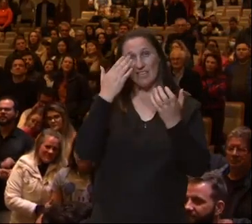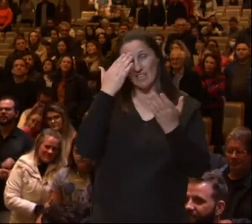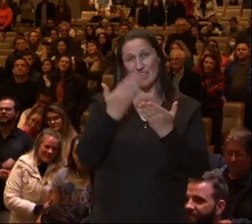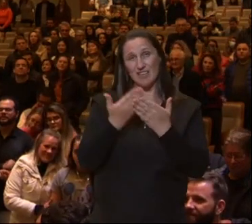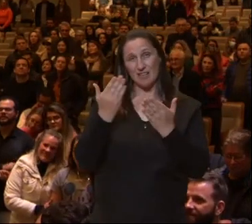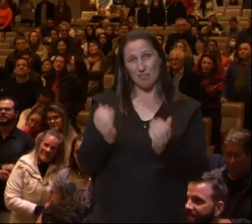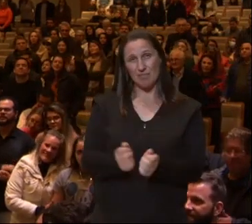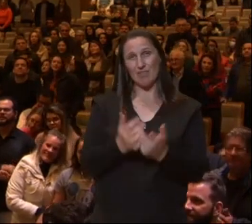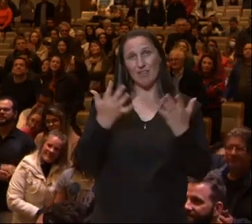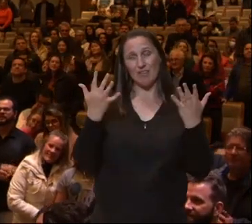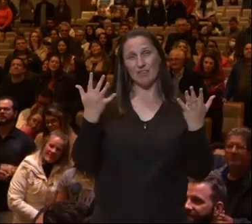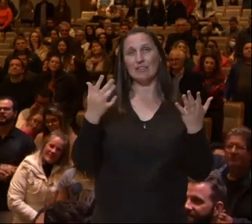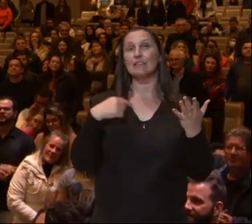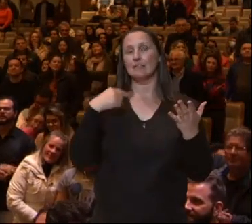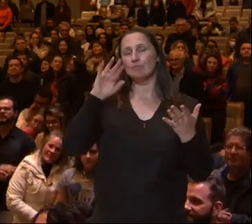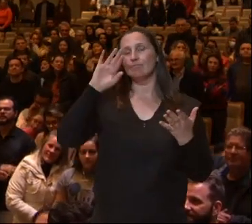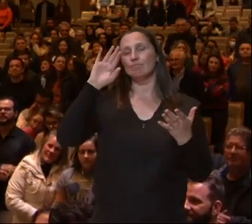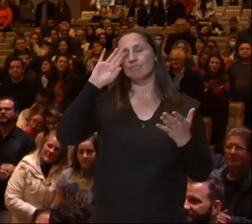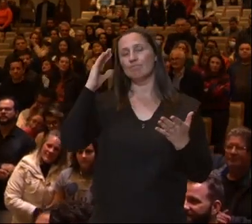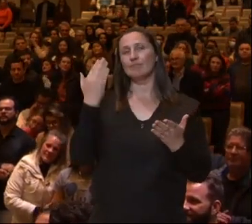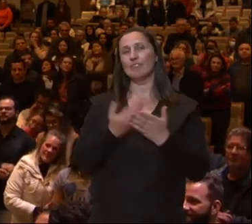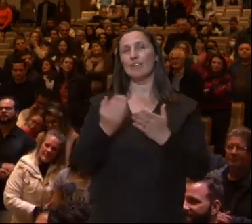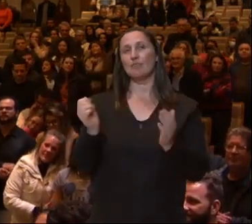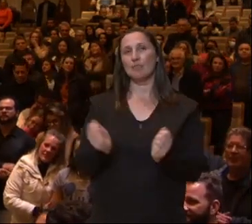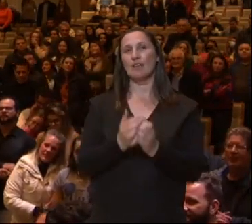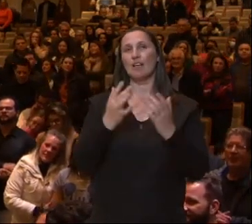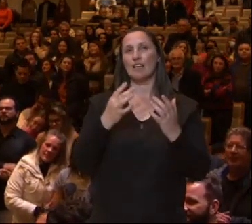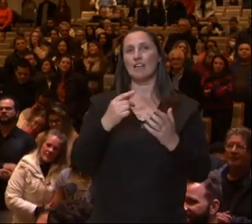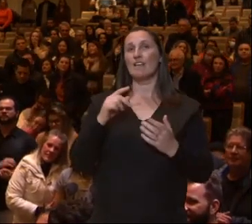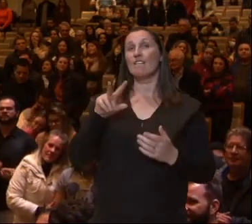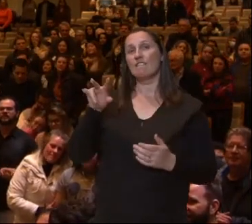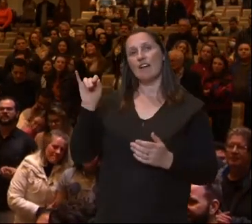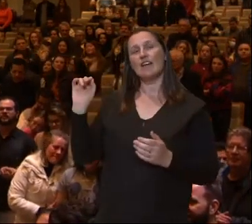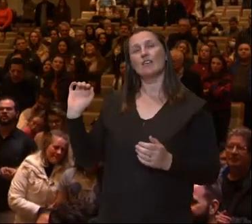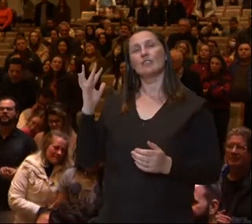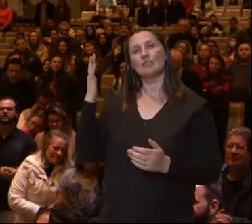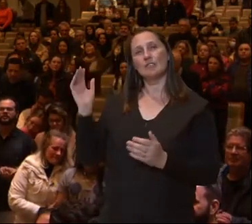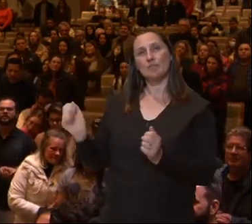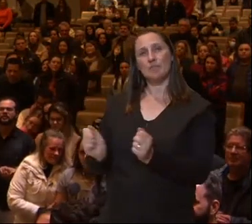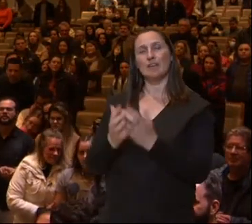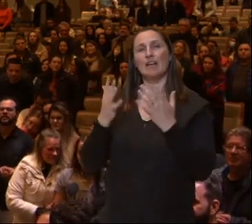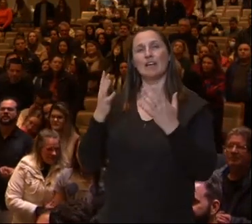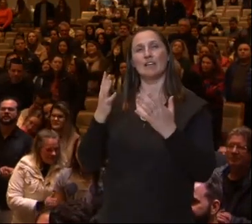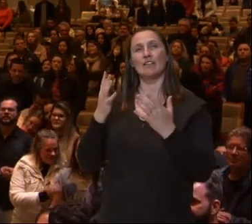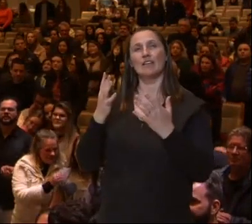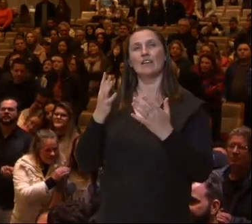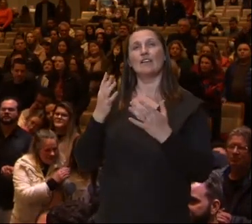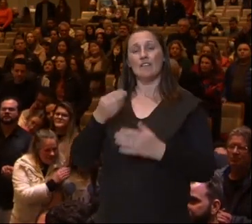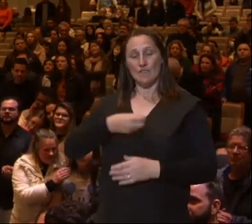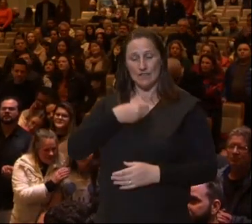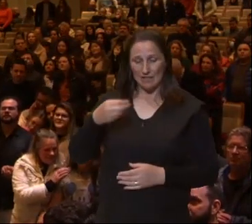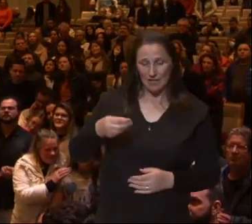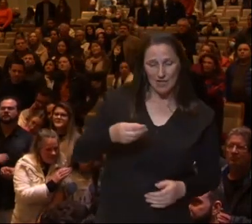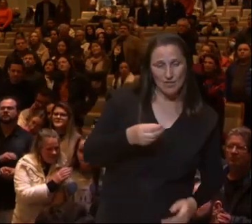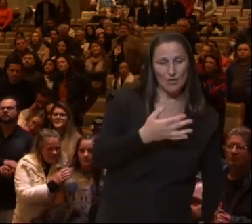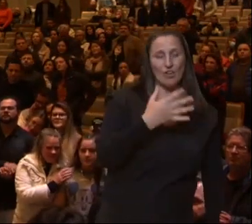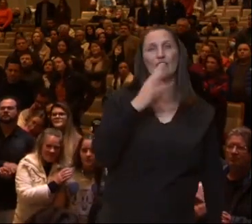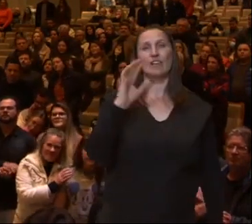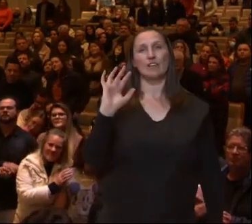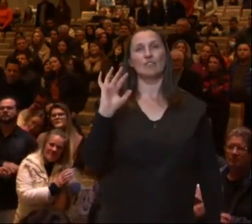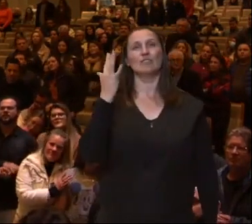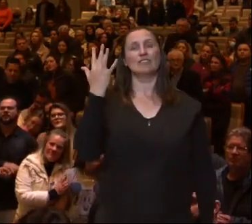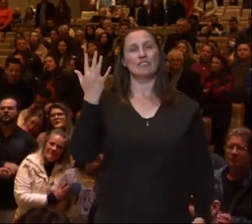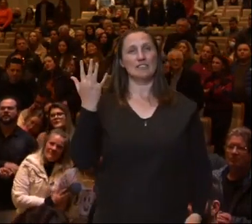creio. Vai acontecer um milagre na sua vida. Você vai nascer de novo. Deus vai te dar uma nova